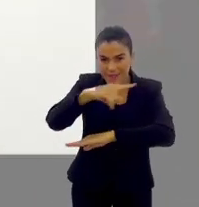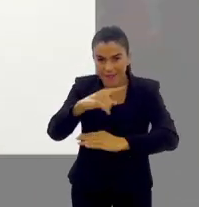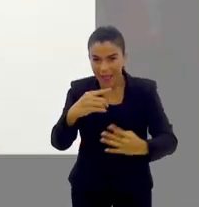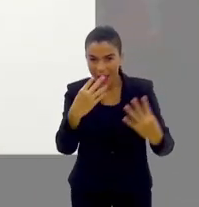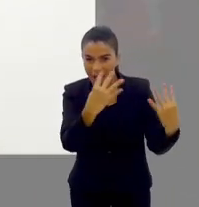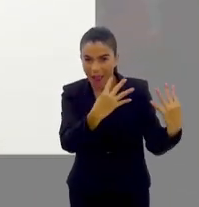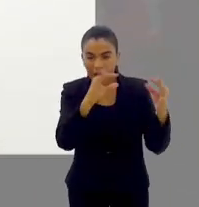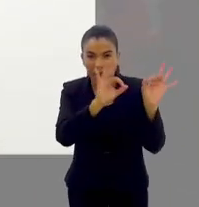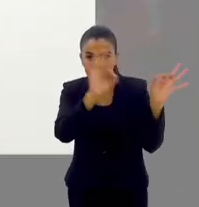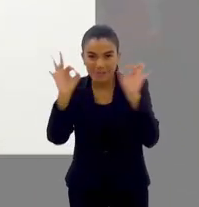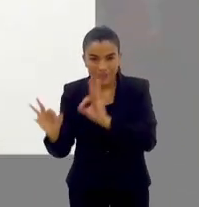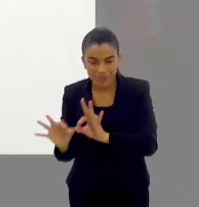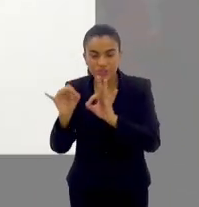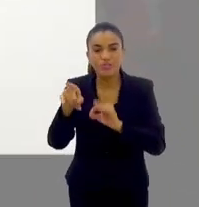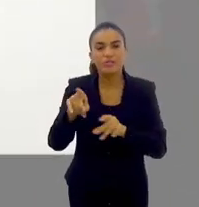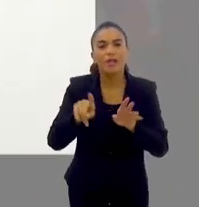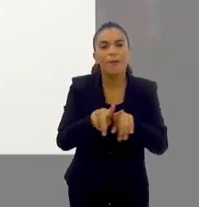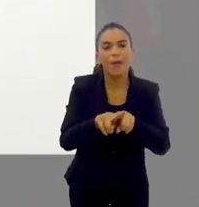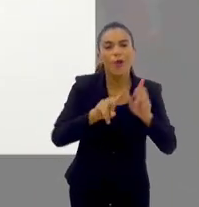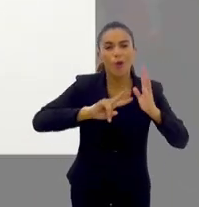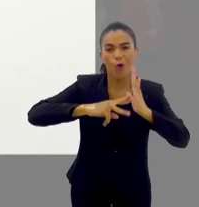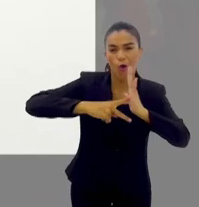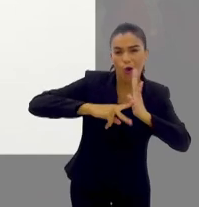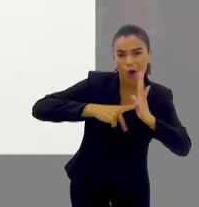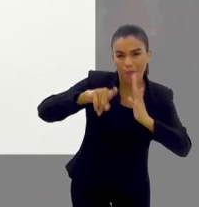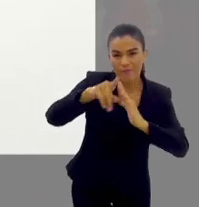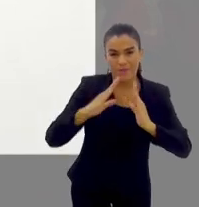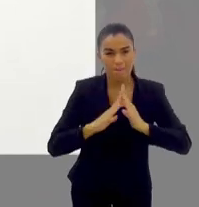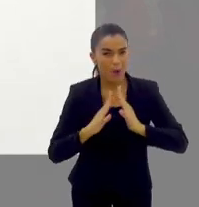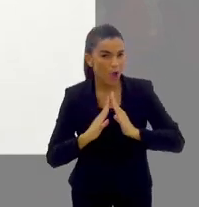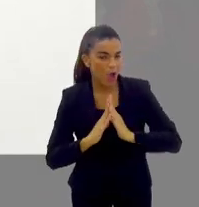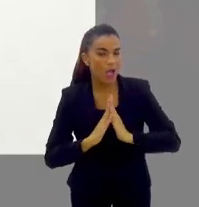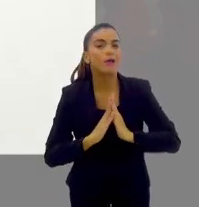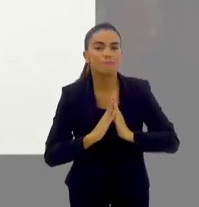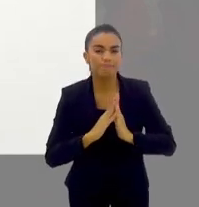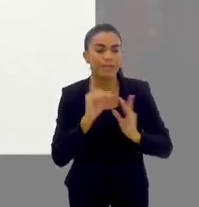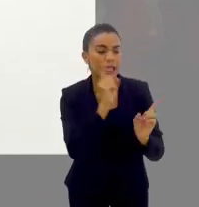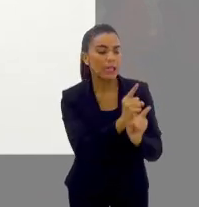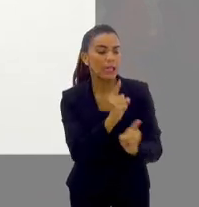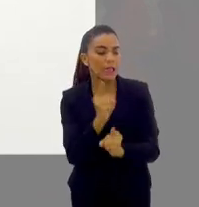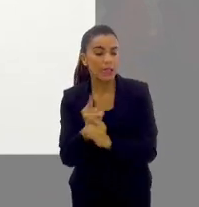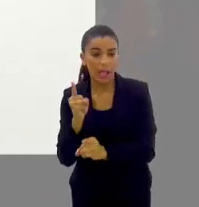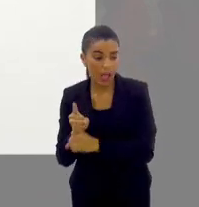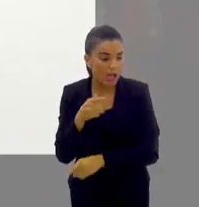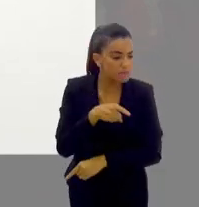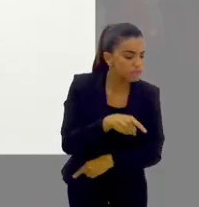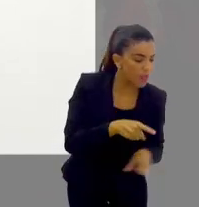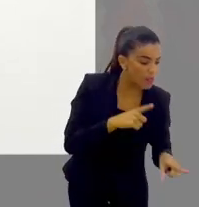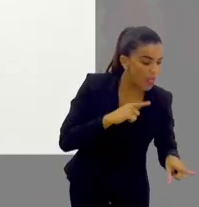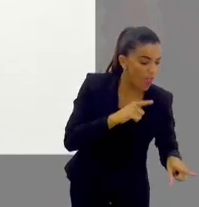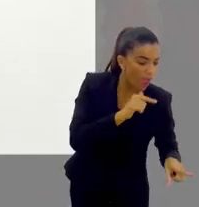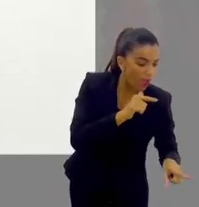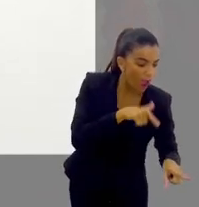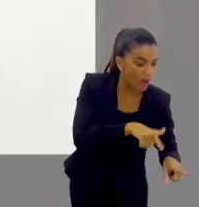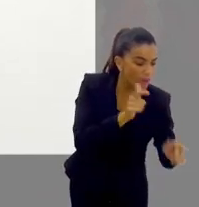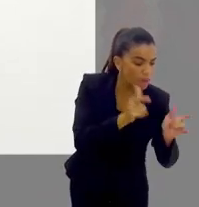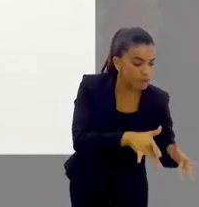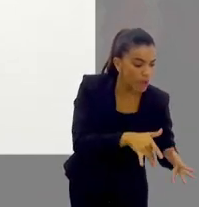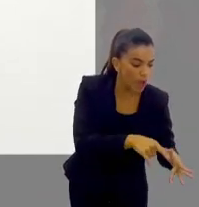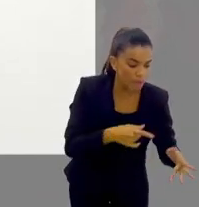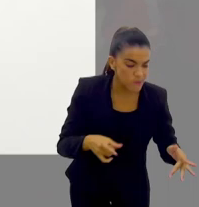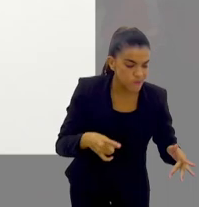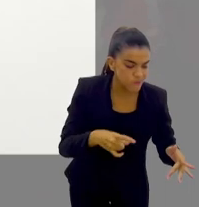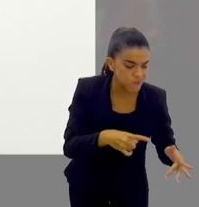que está assistindo, no condomínio onde você mora, onde você identificar, acionar a administração,